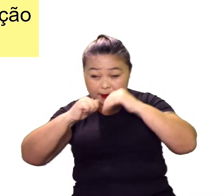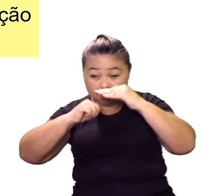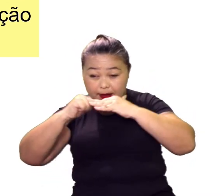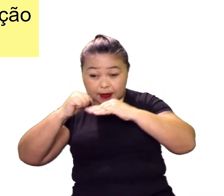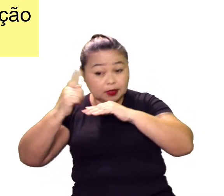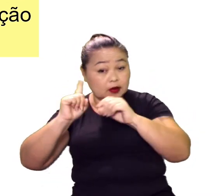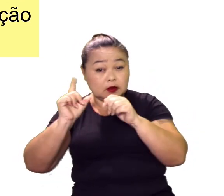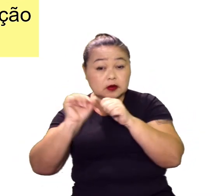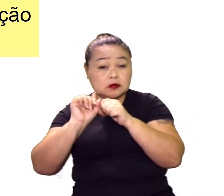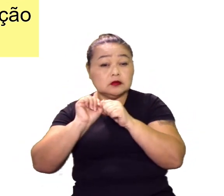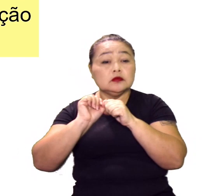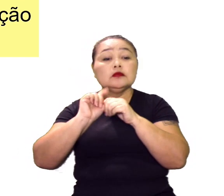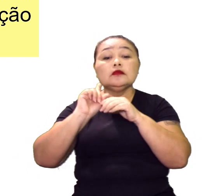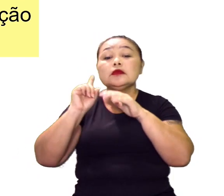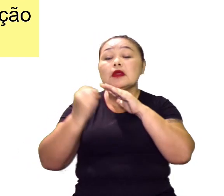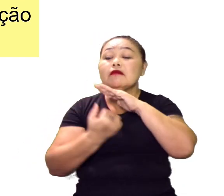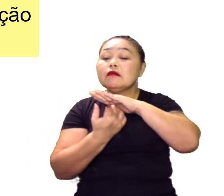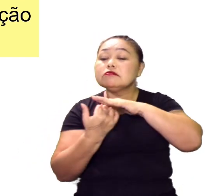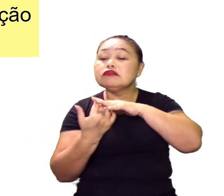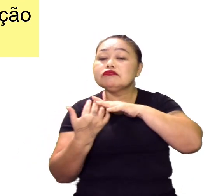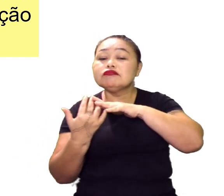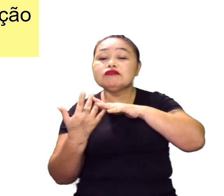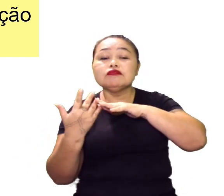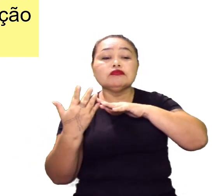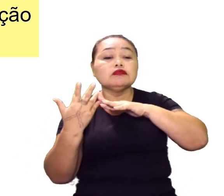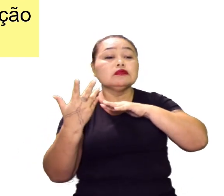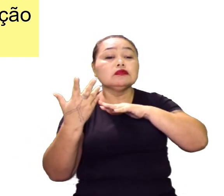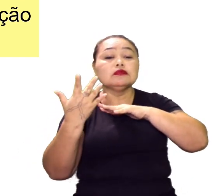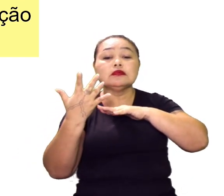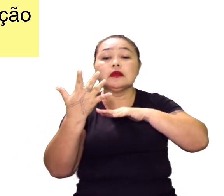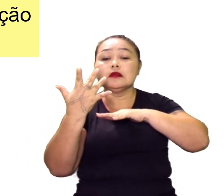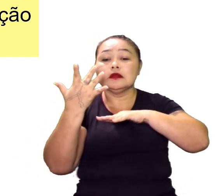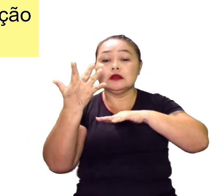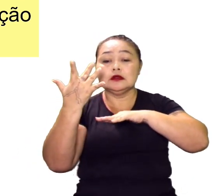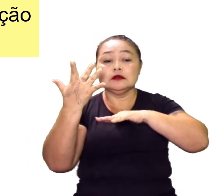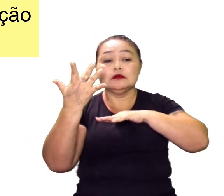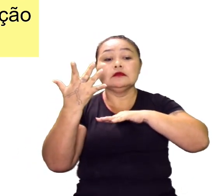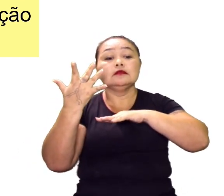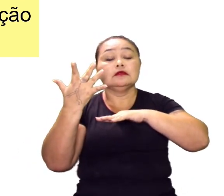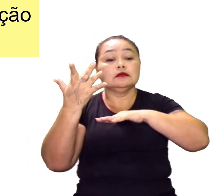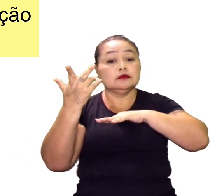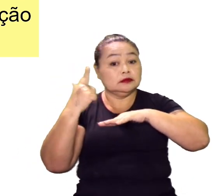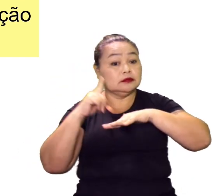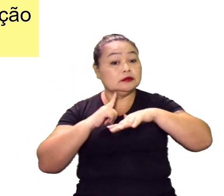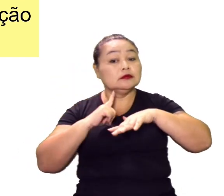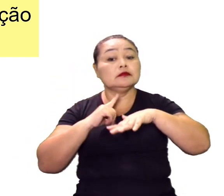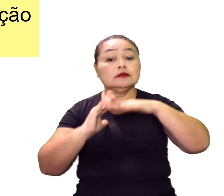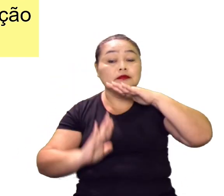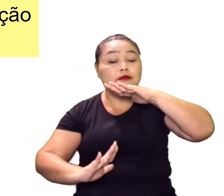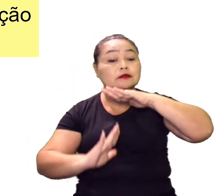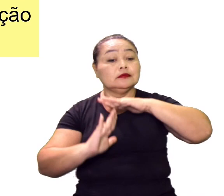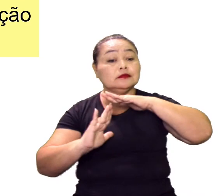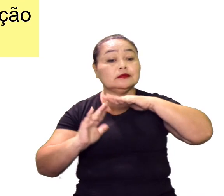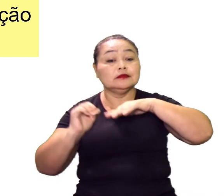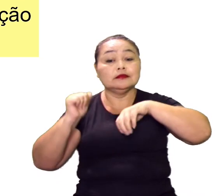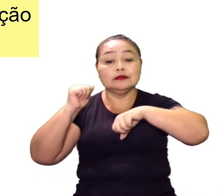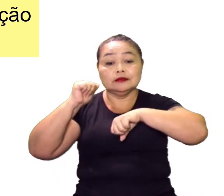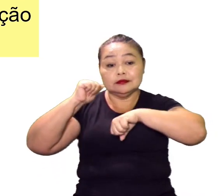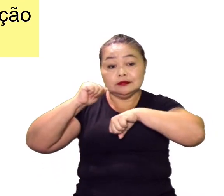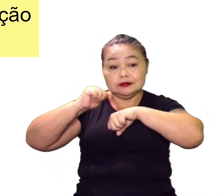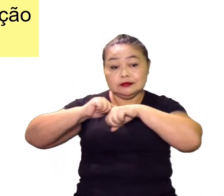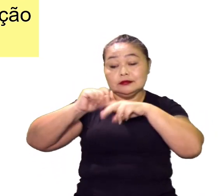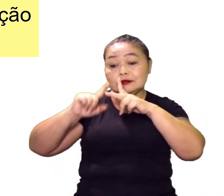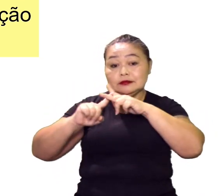Ele tem uma fertilidade natural mais elevada e, apesar da fertilidade, apresenta limitações quanto à